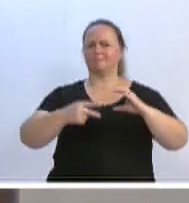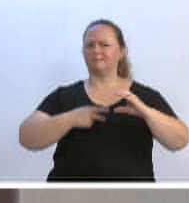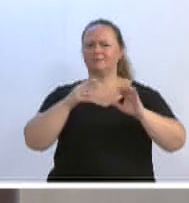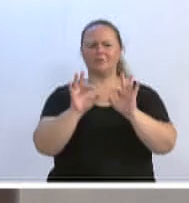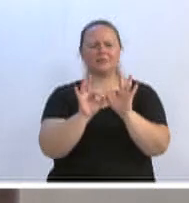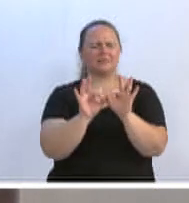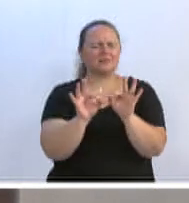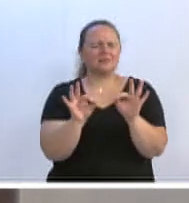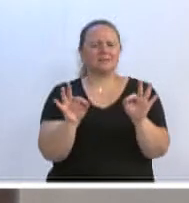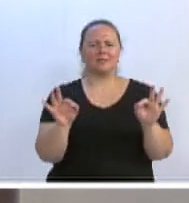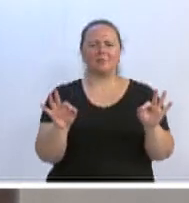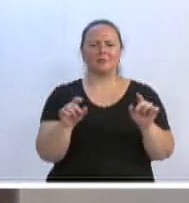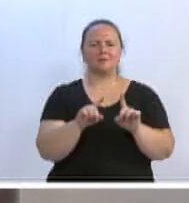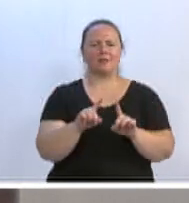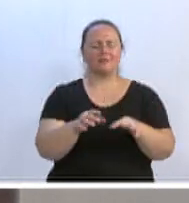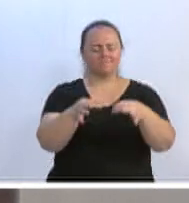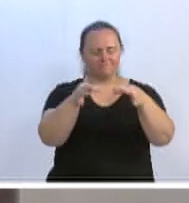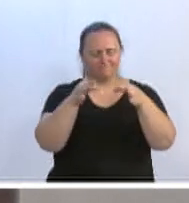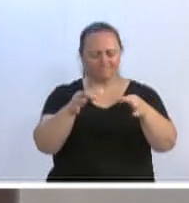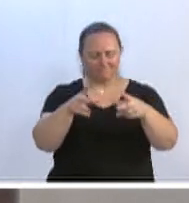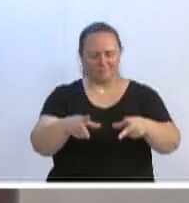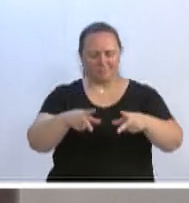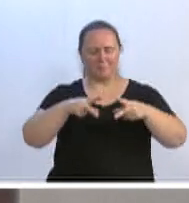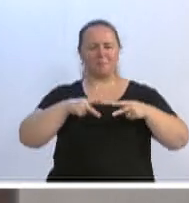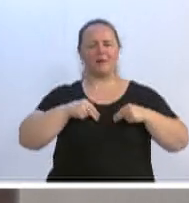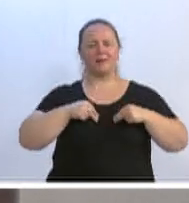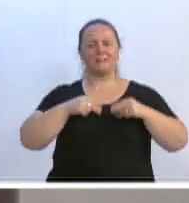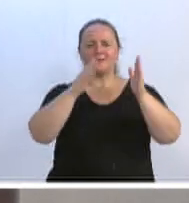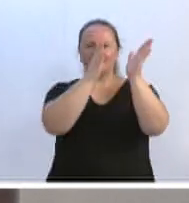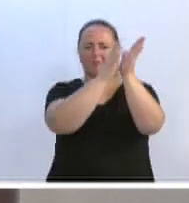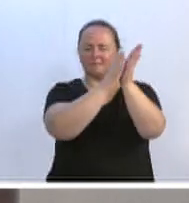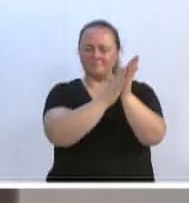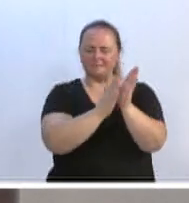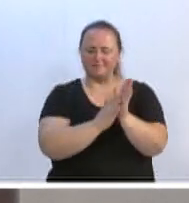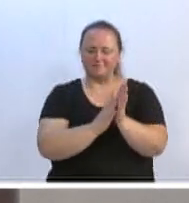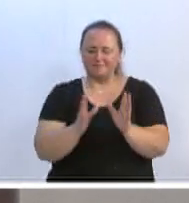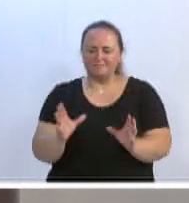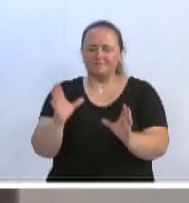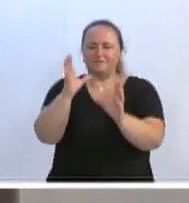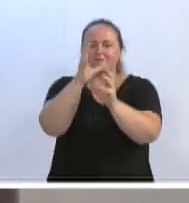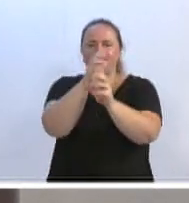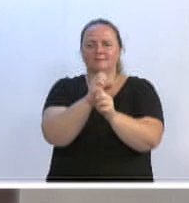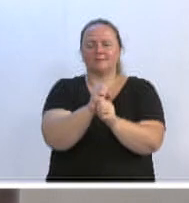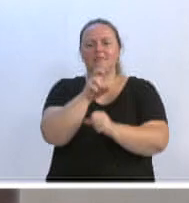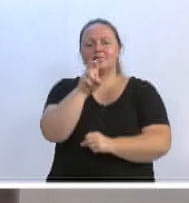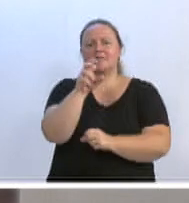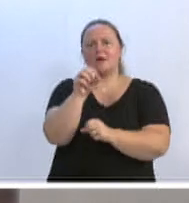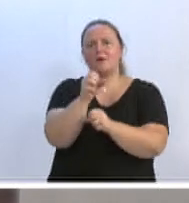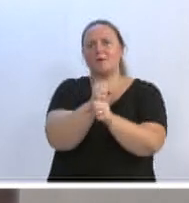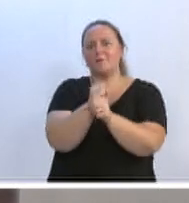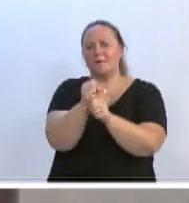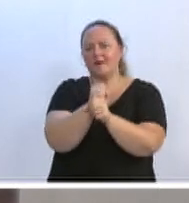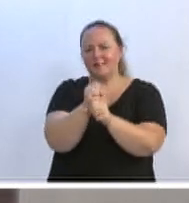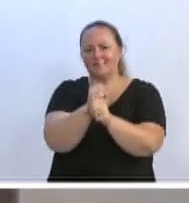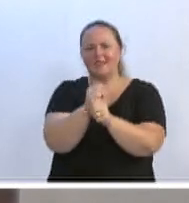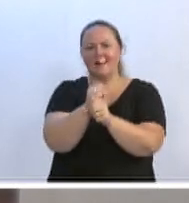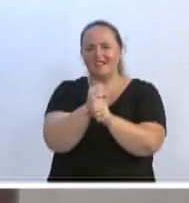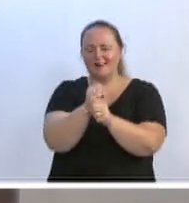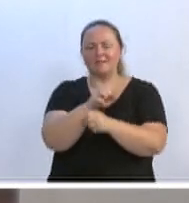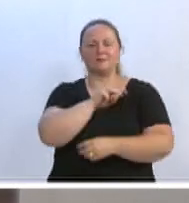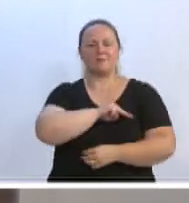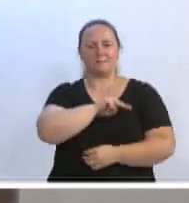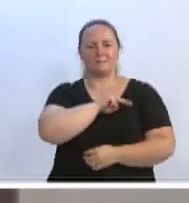singela, porém justíssima, homenagem aos 50 anos de ministério da Igreja Cristã Maranata no